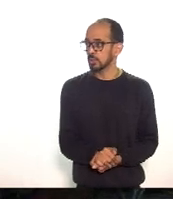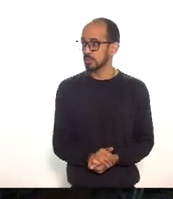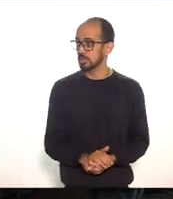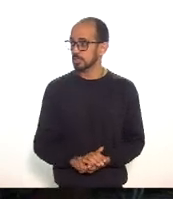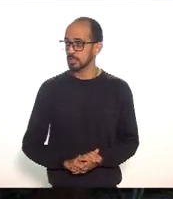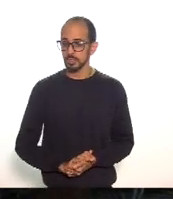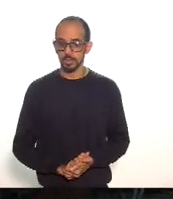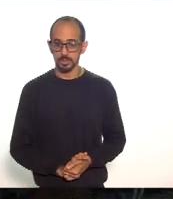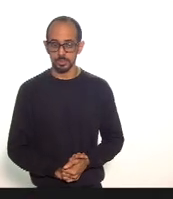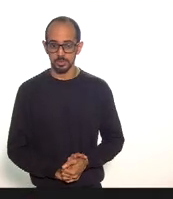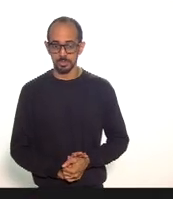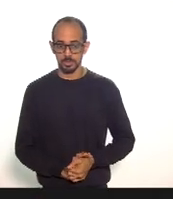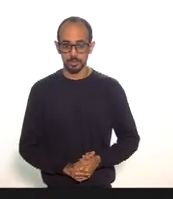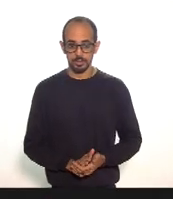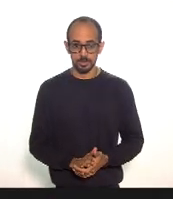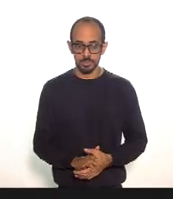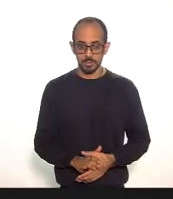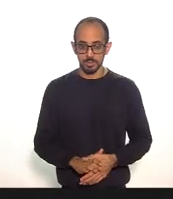Que bom.